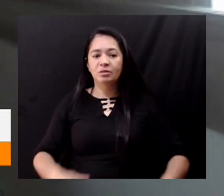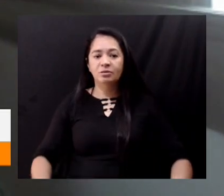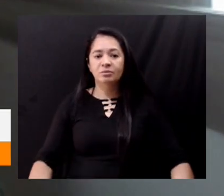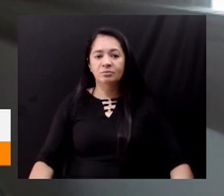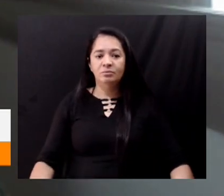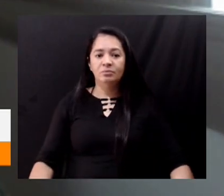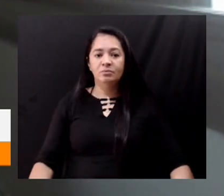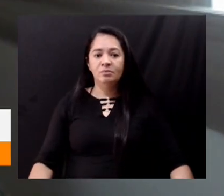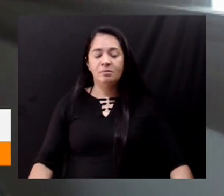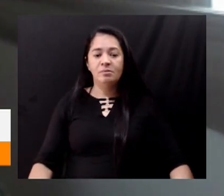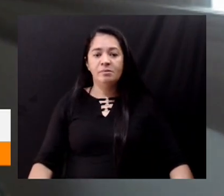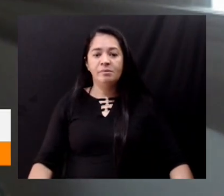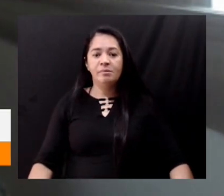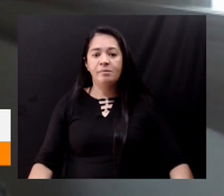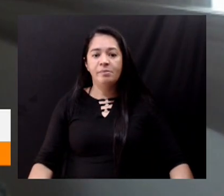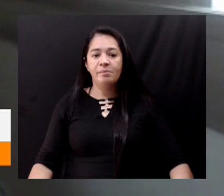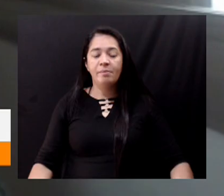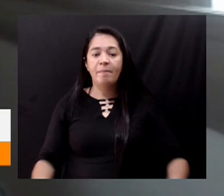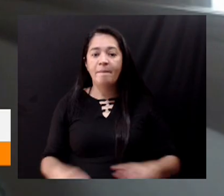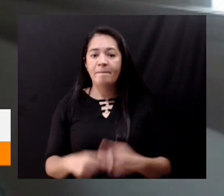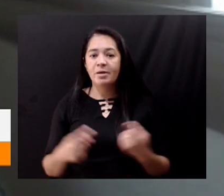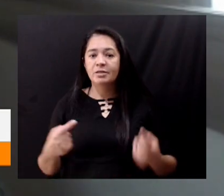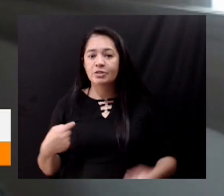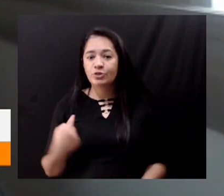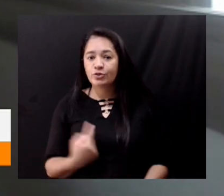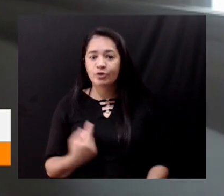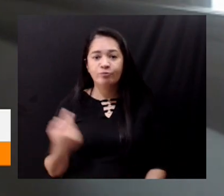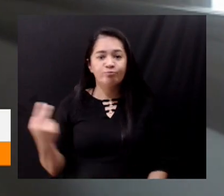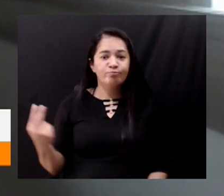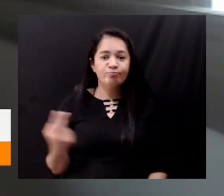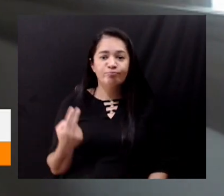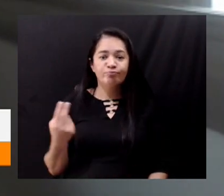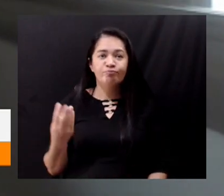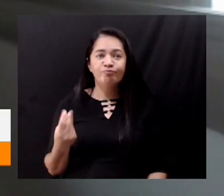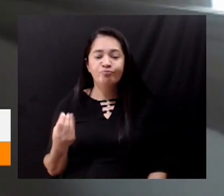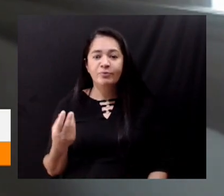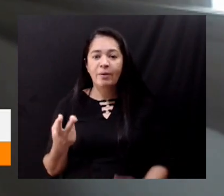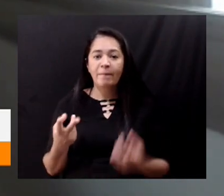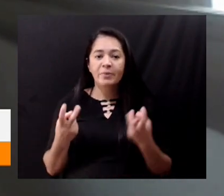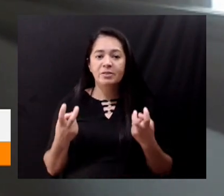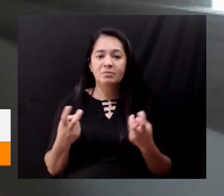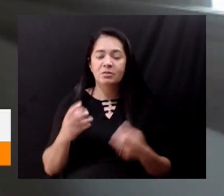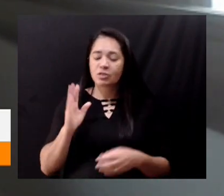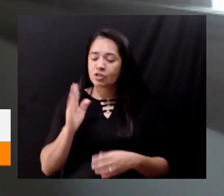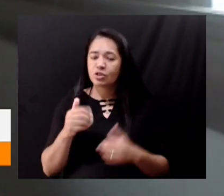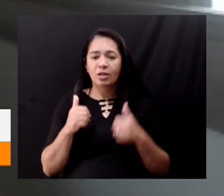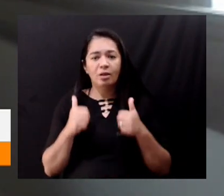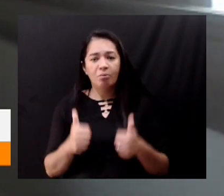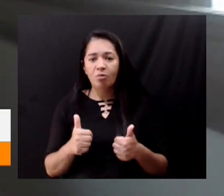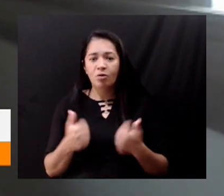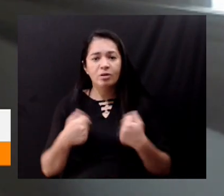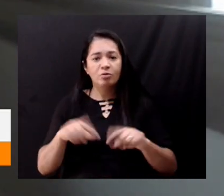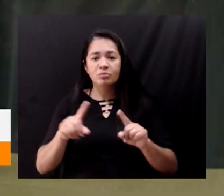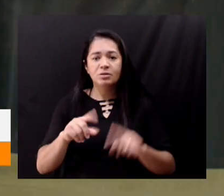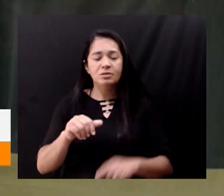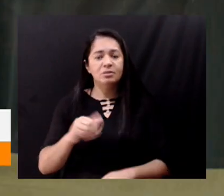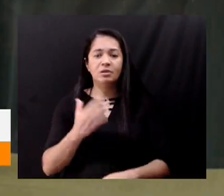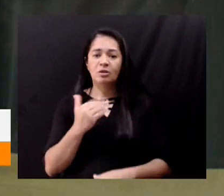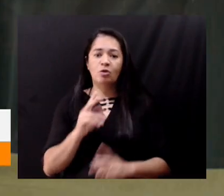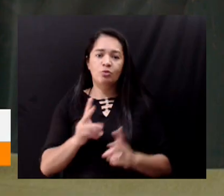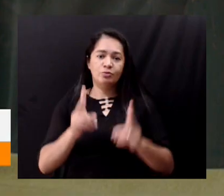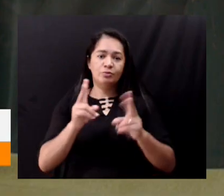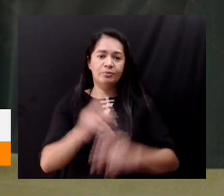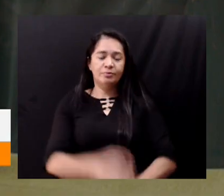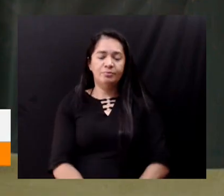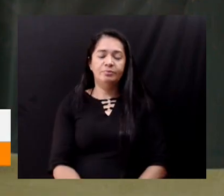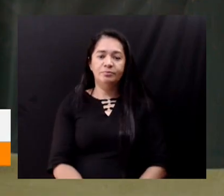que a gente não consegue perceber que a gente já está saciado com aquilo. É verdade mesmo.